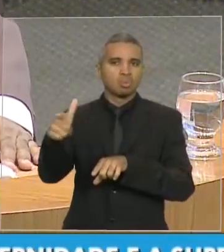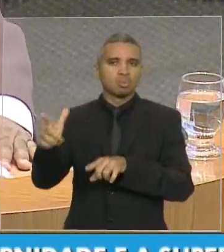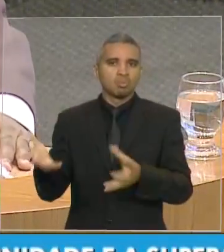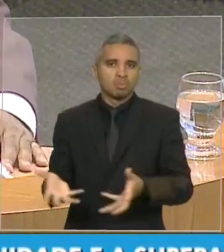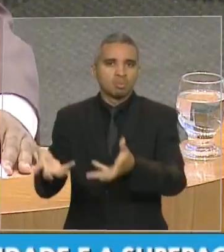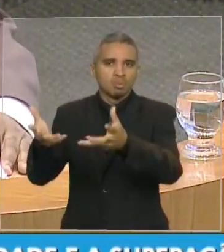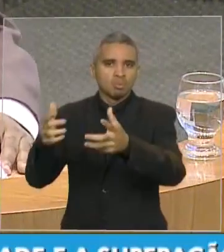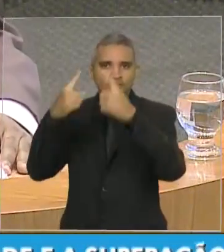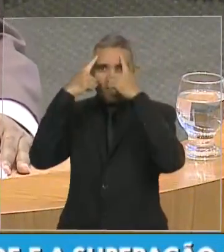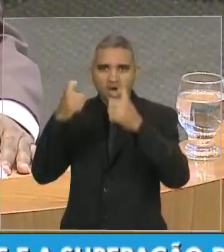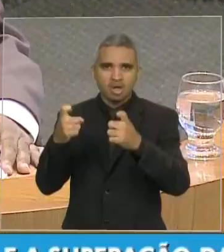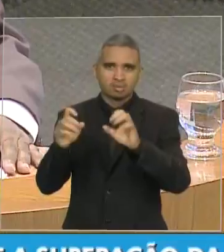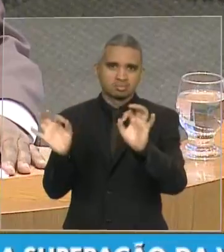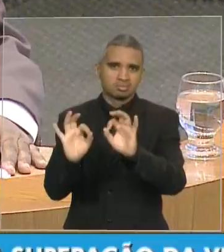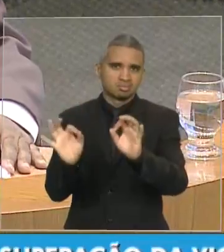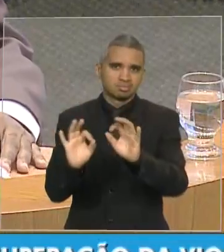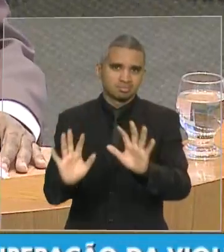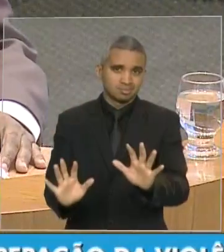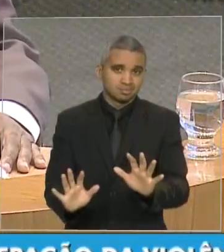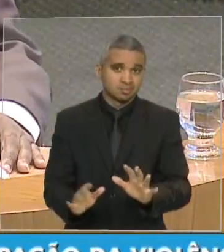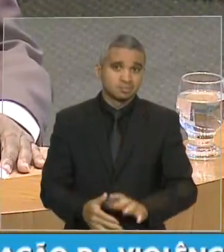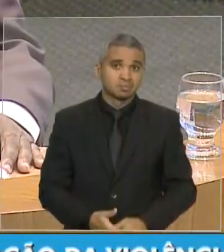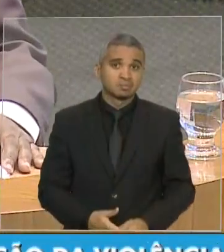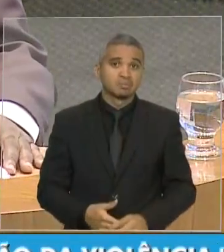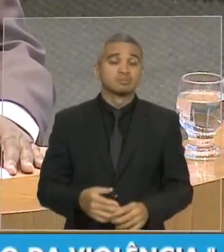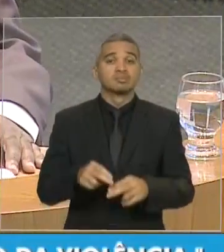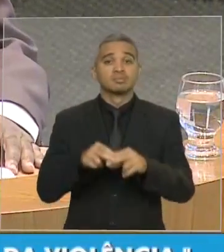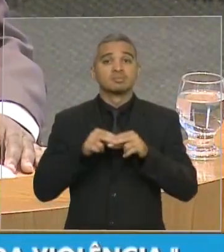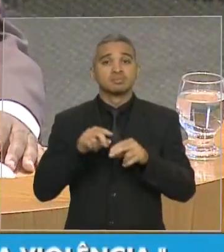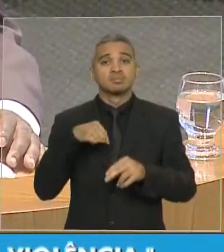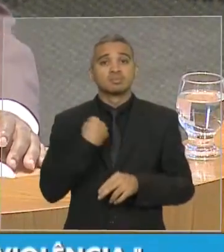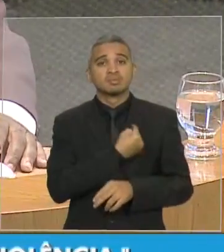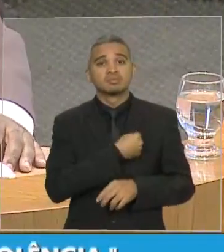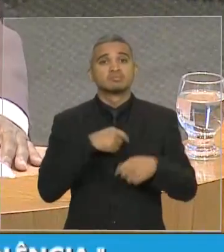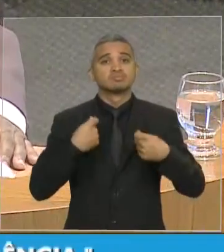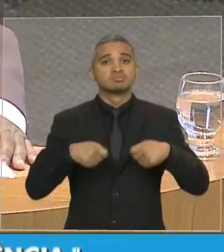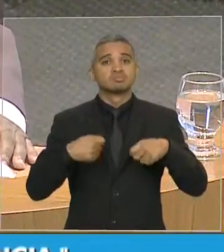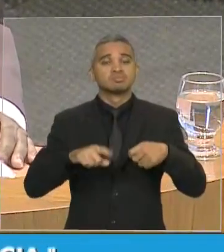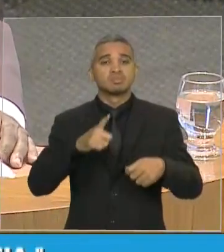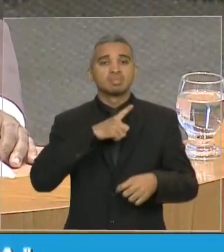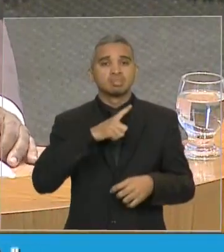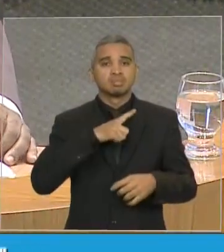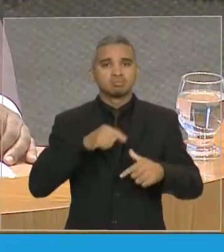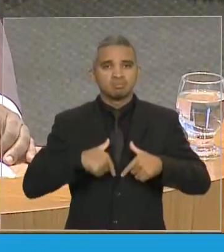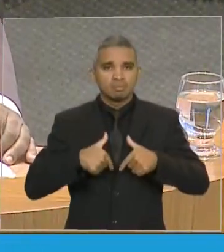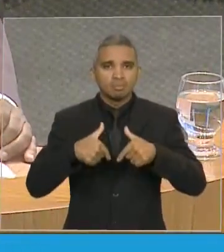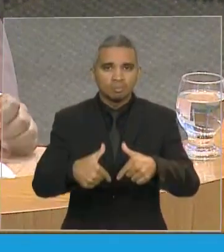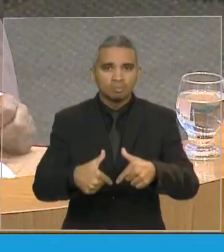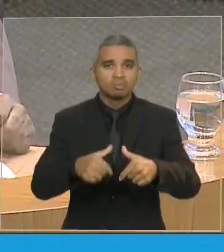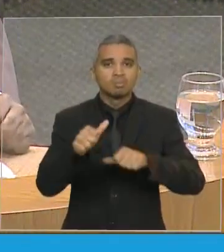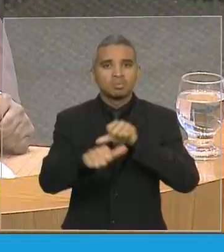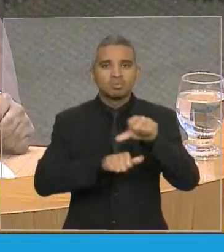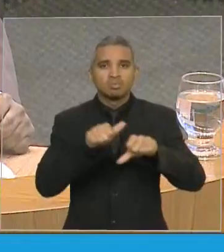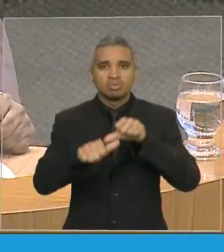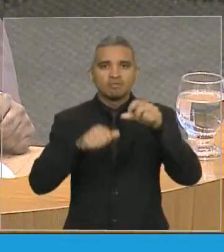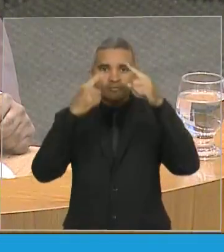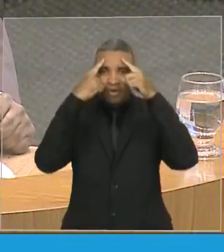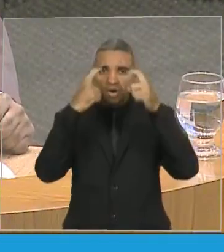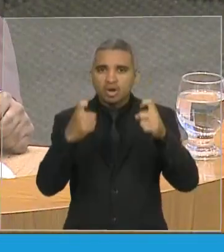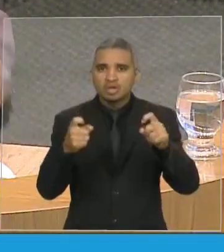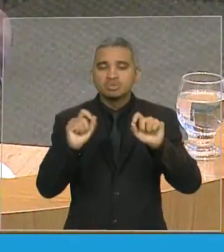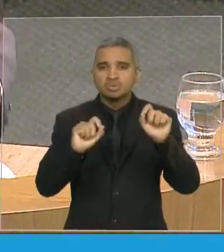gestos que nós podemos ter para mudar a violência é superar a nossa ideia de justiça.